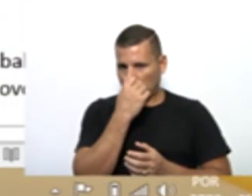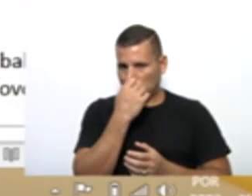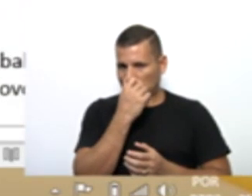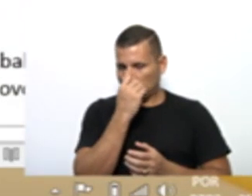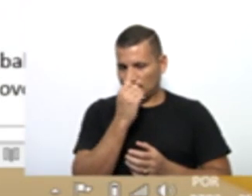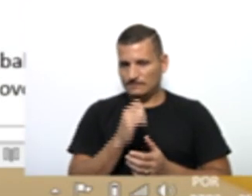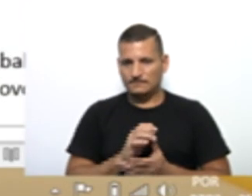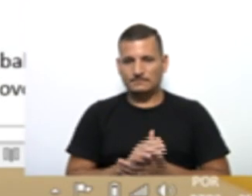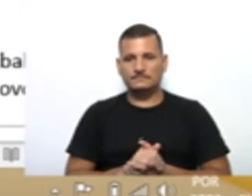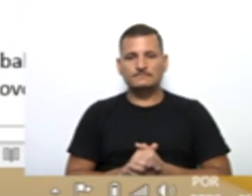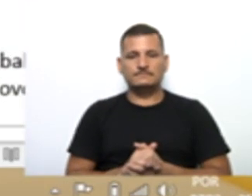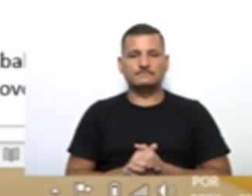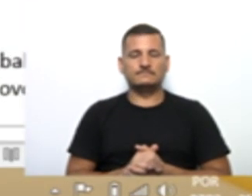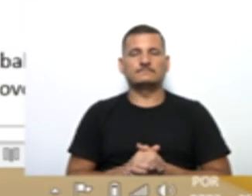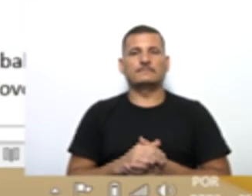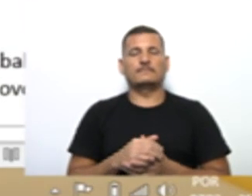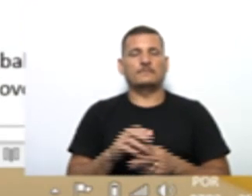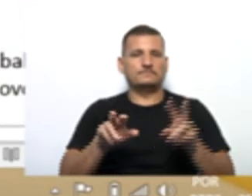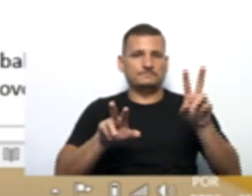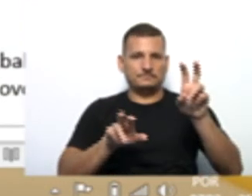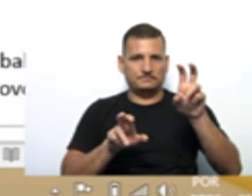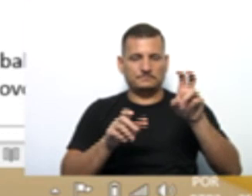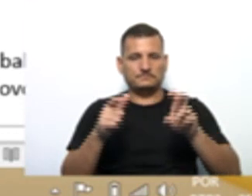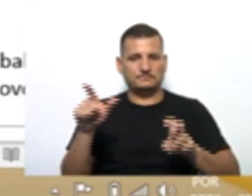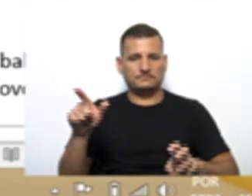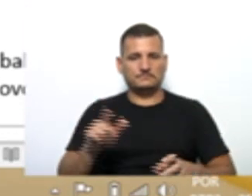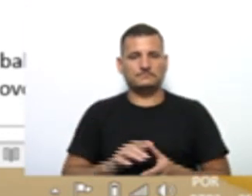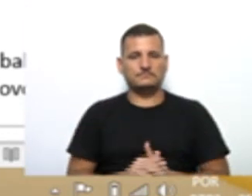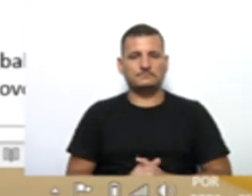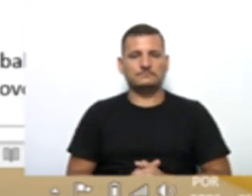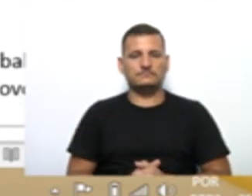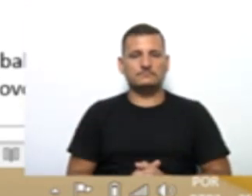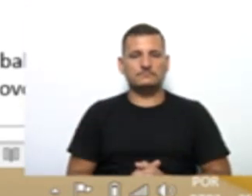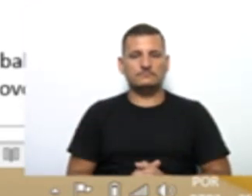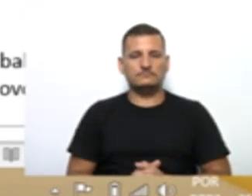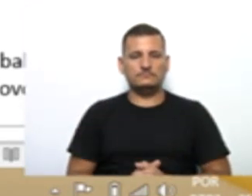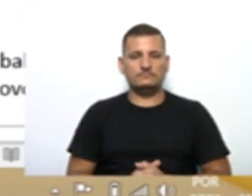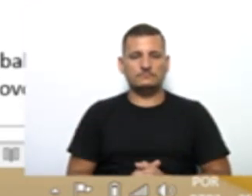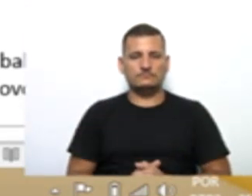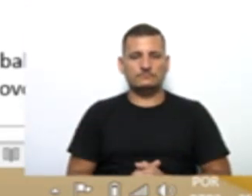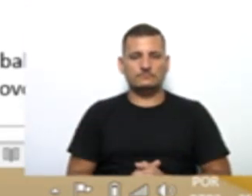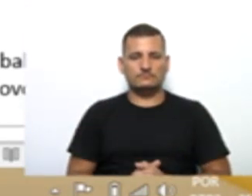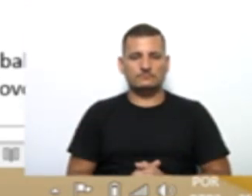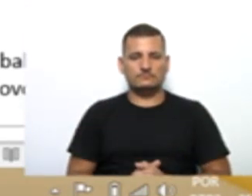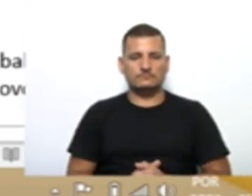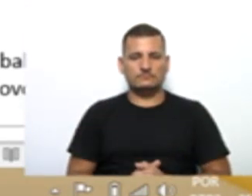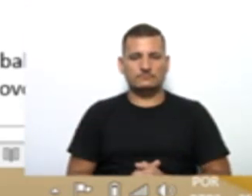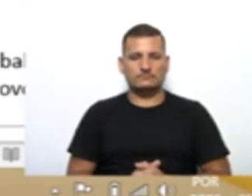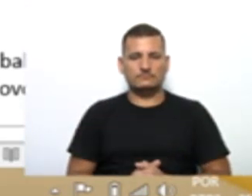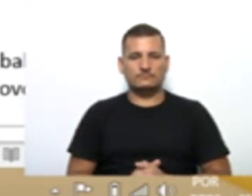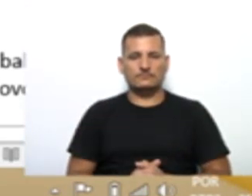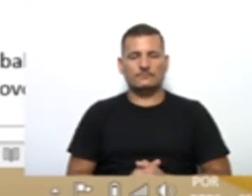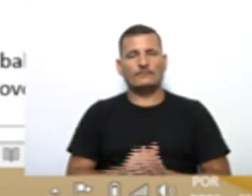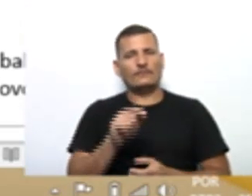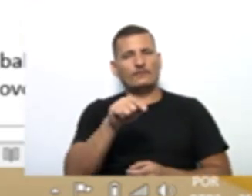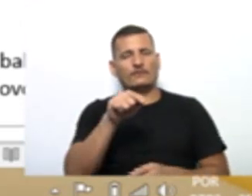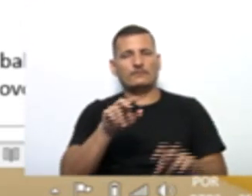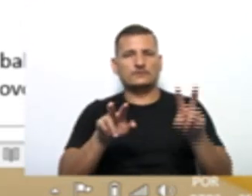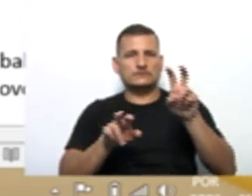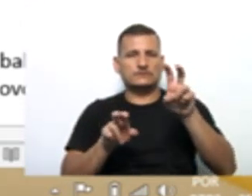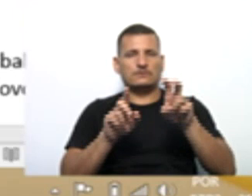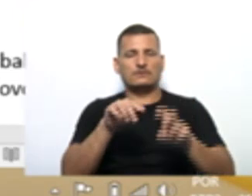de citações, aqui temos mais uma. Observe que essa citação aqui é uma